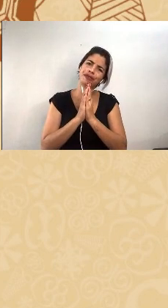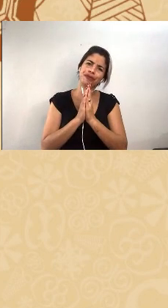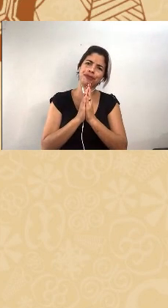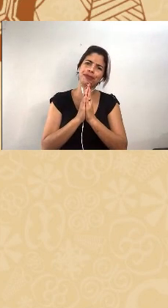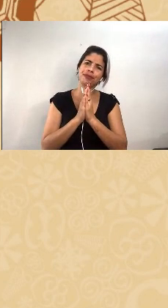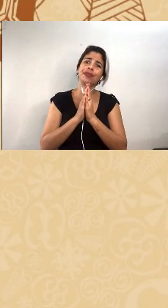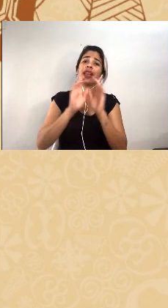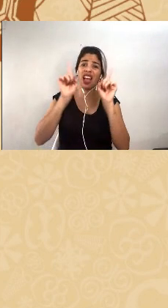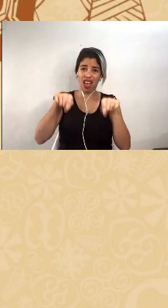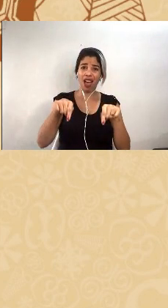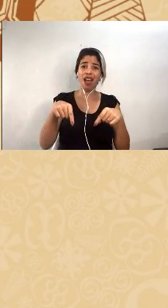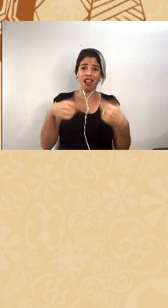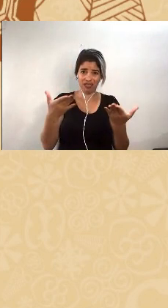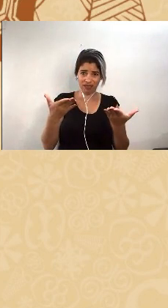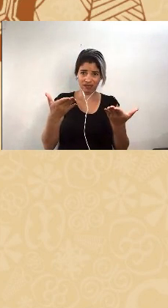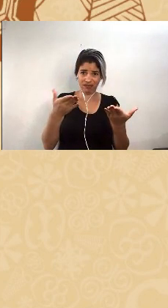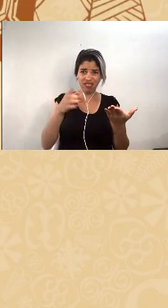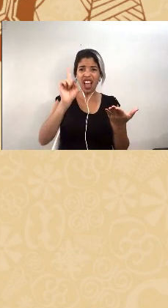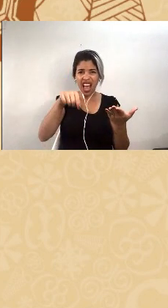é isso, né?